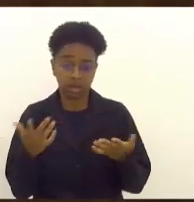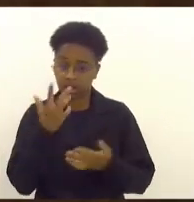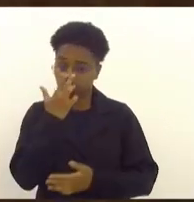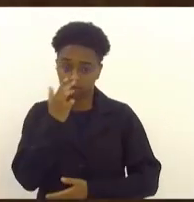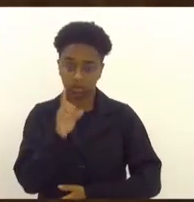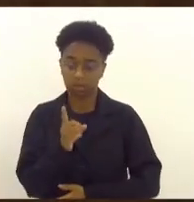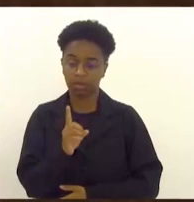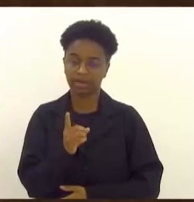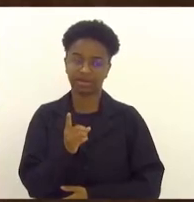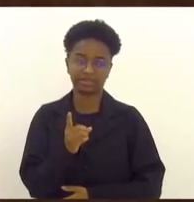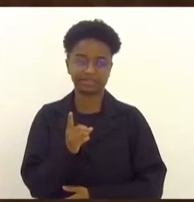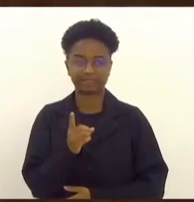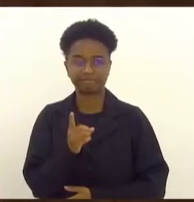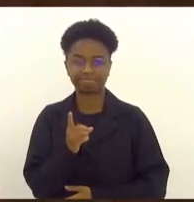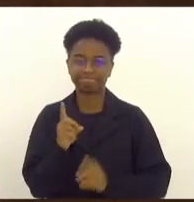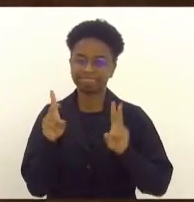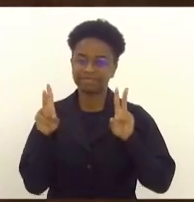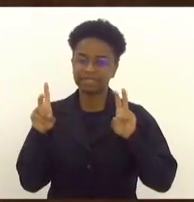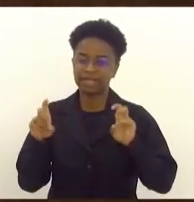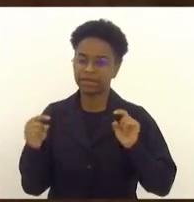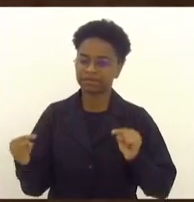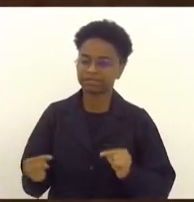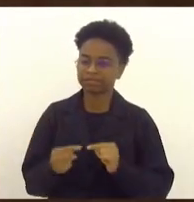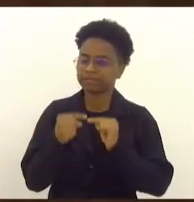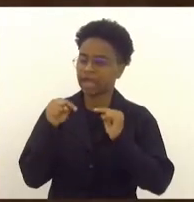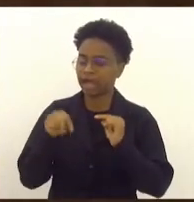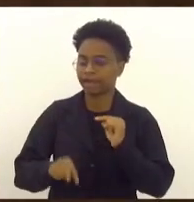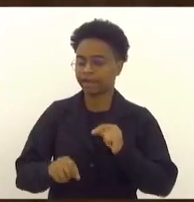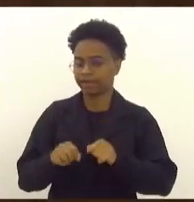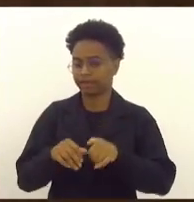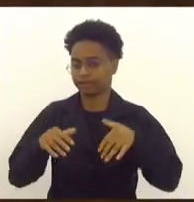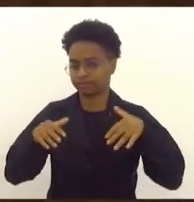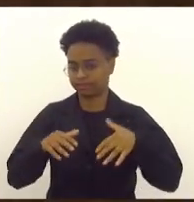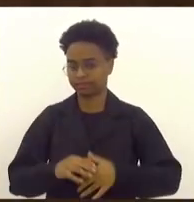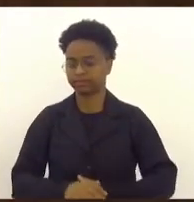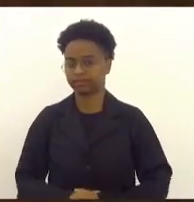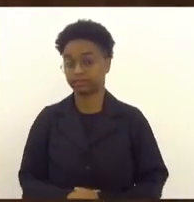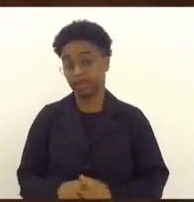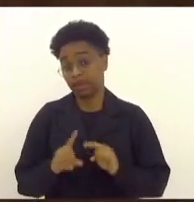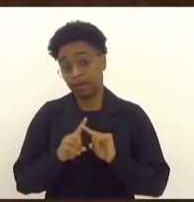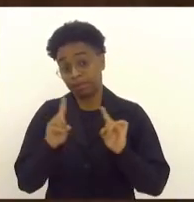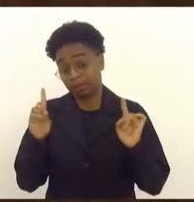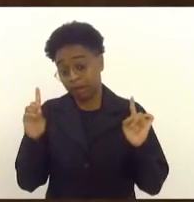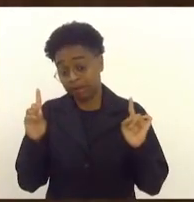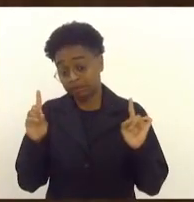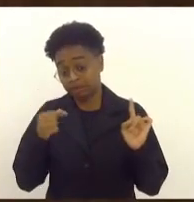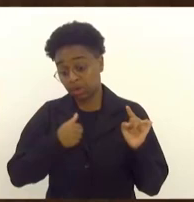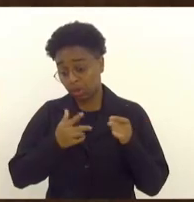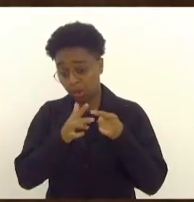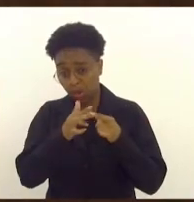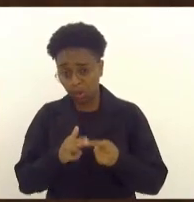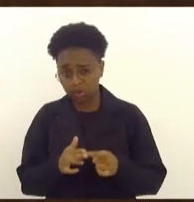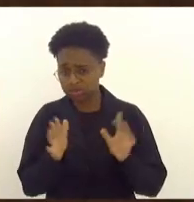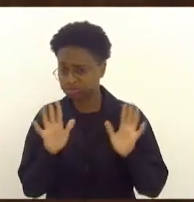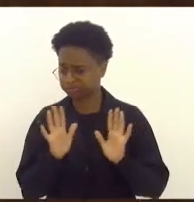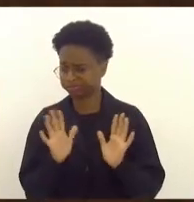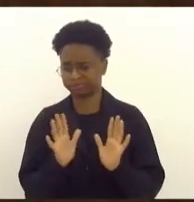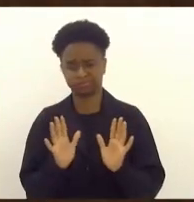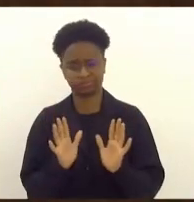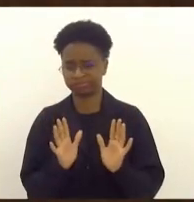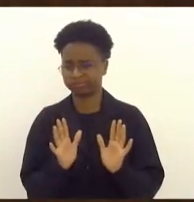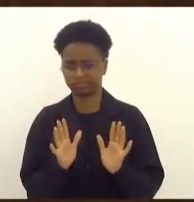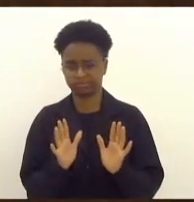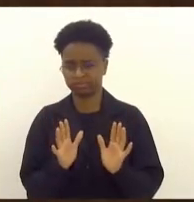parece o tema adequado para o Parlamento mas não acho que vou corrigir ninguém com isso